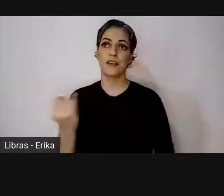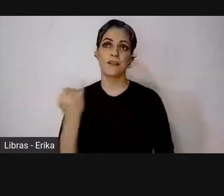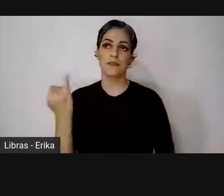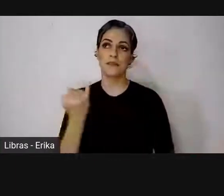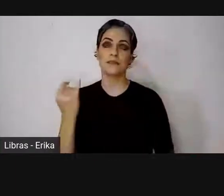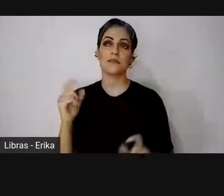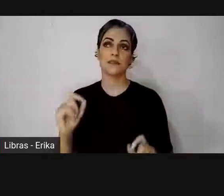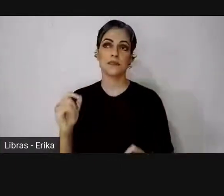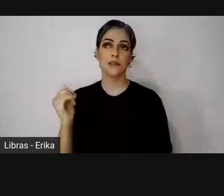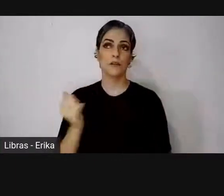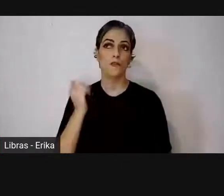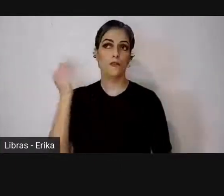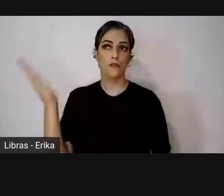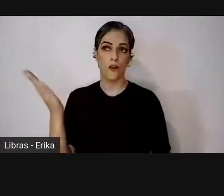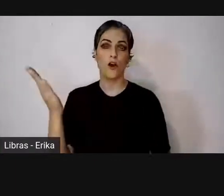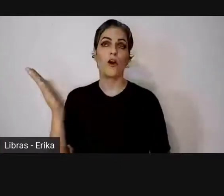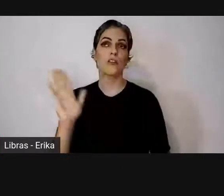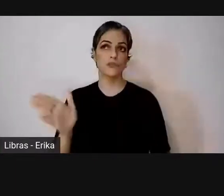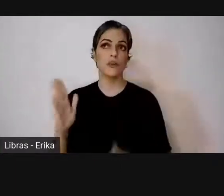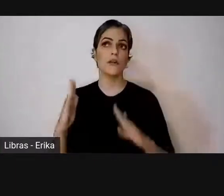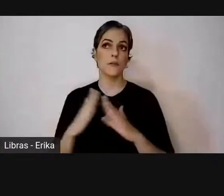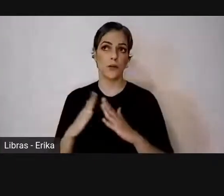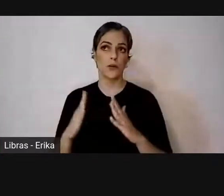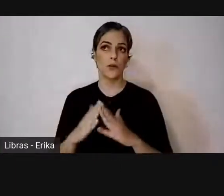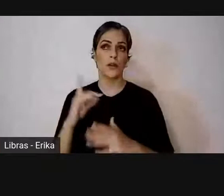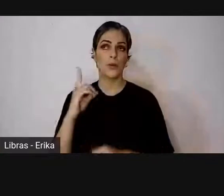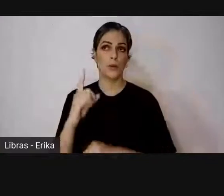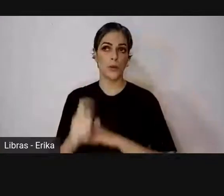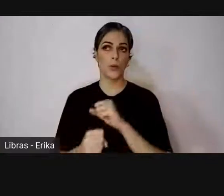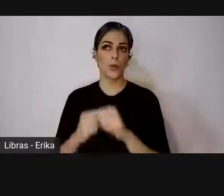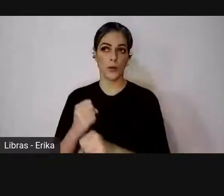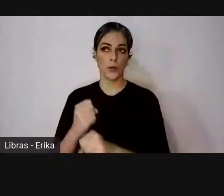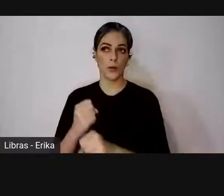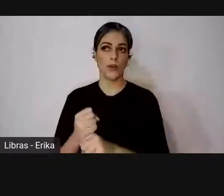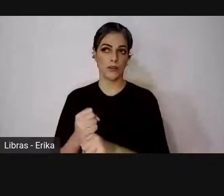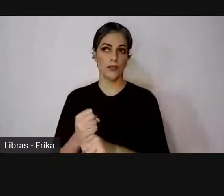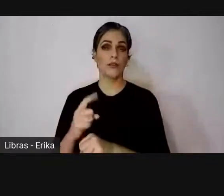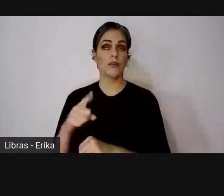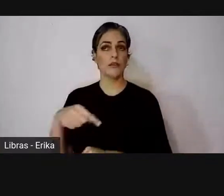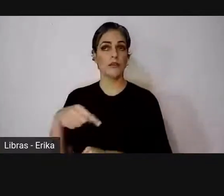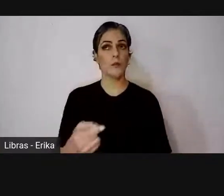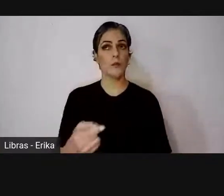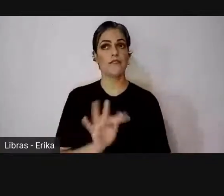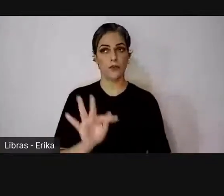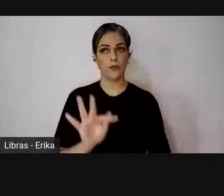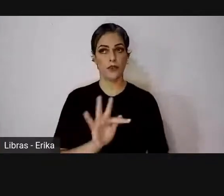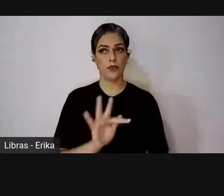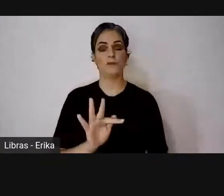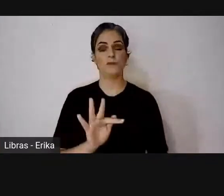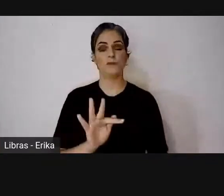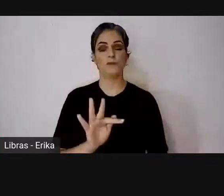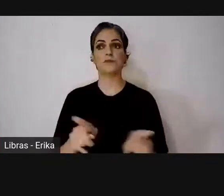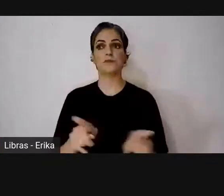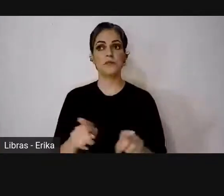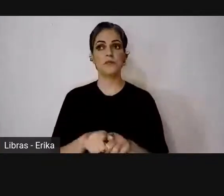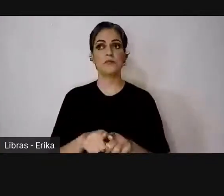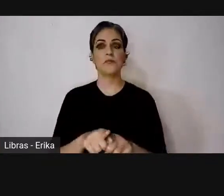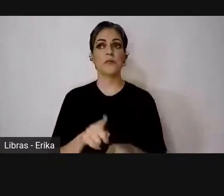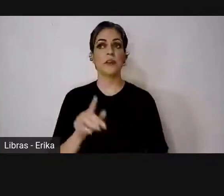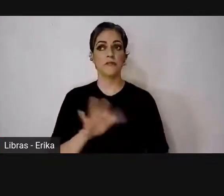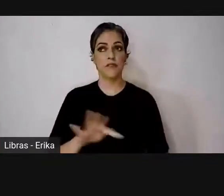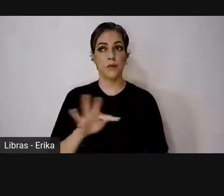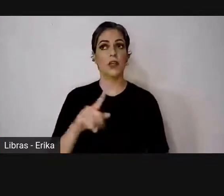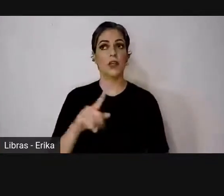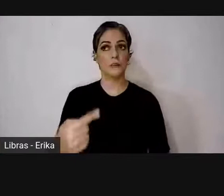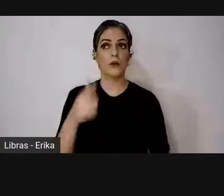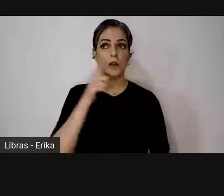intercâmbio por 1 ano antes de entrar na faculdade. Depois da faculdade, eu ganhei uma bolsa também